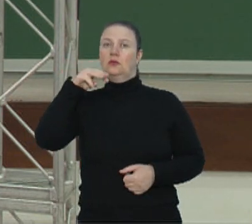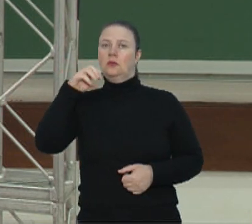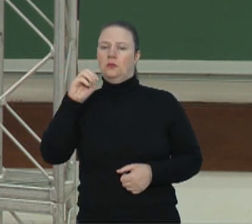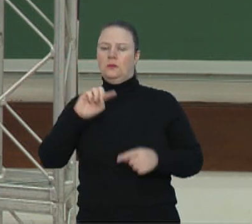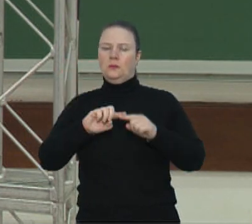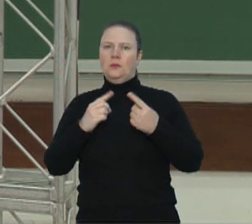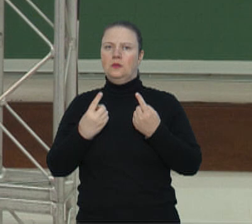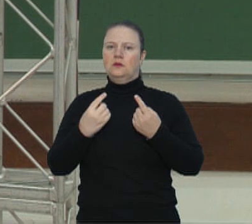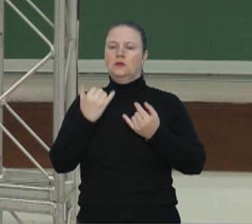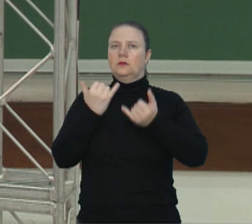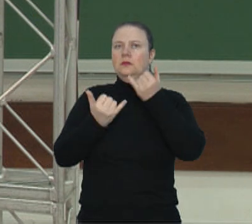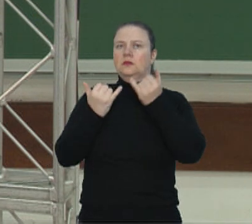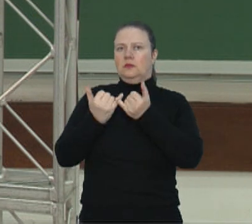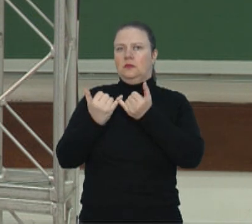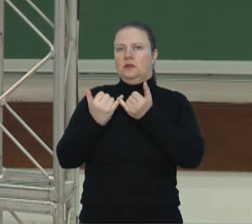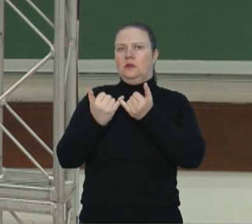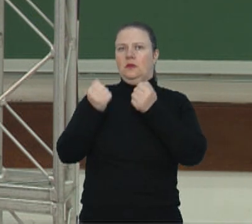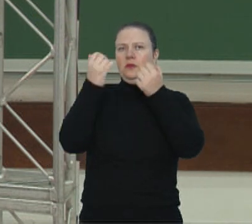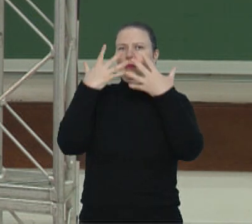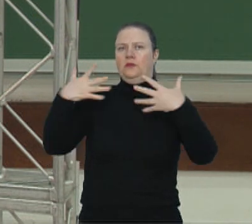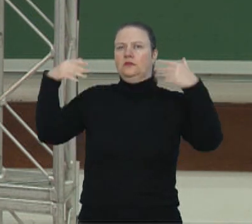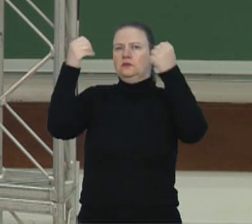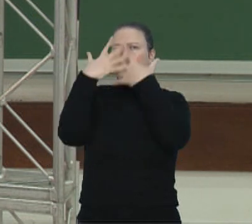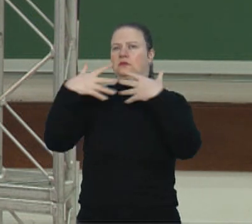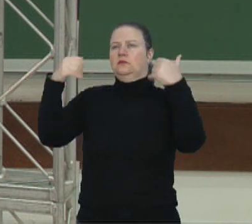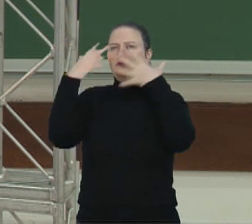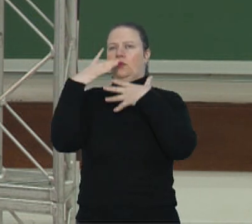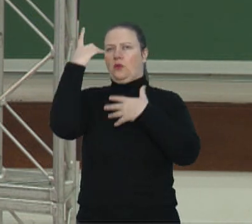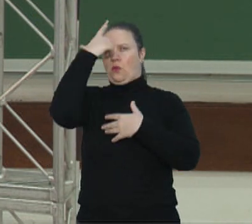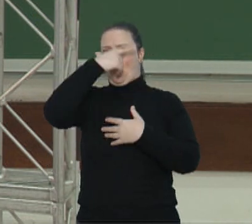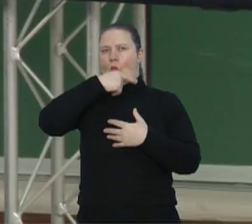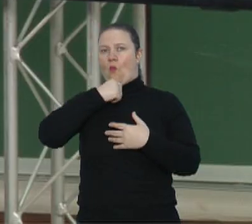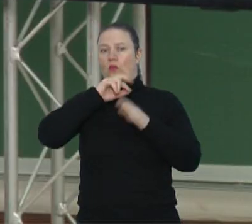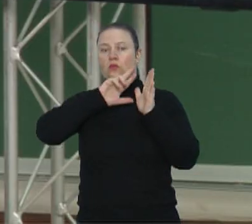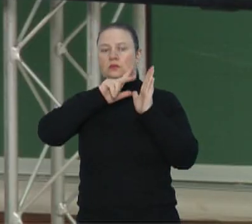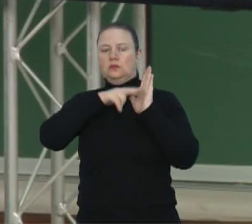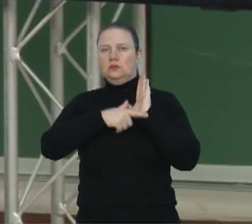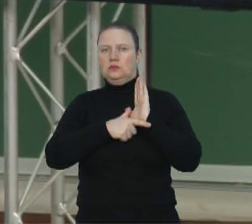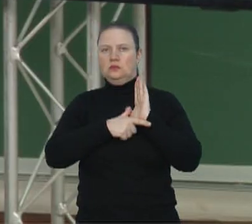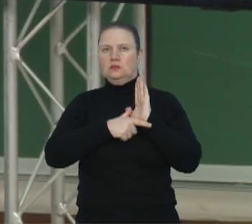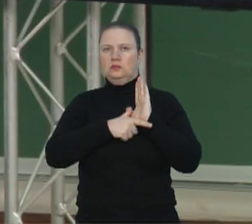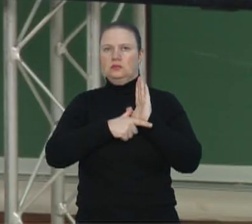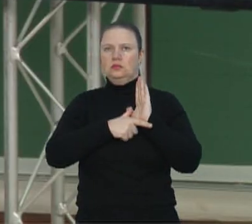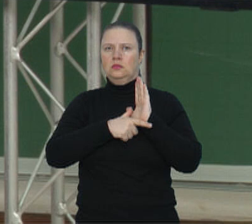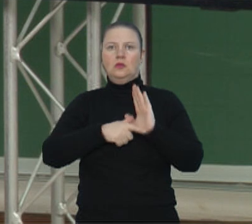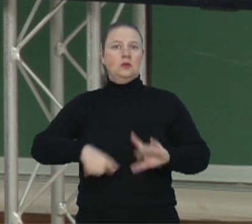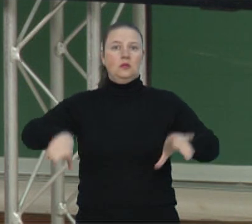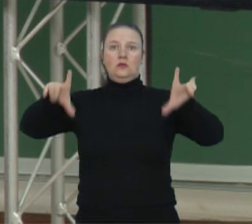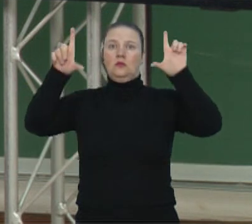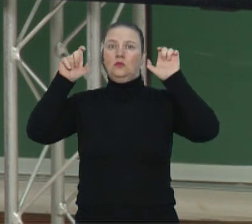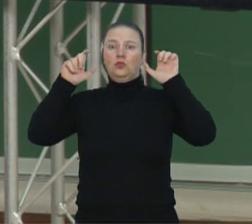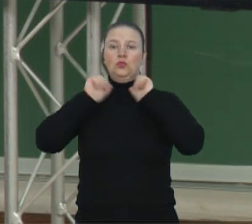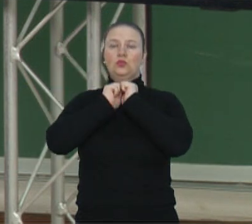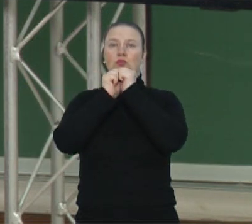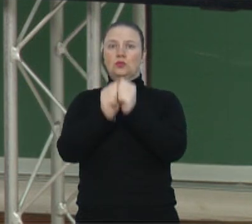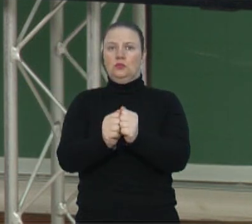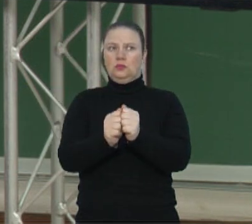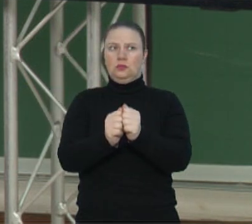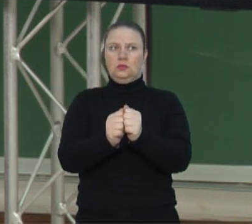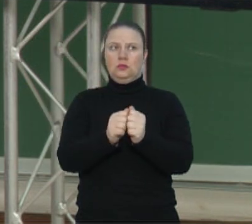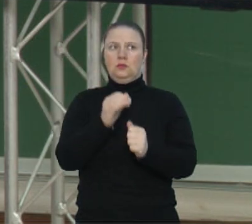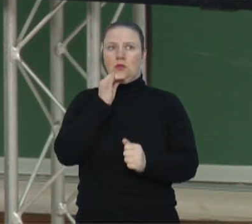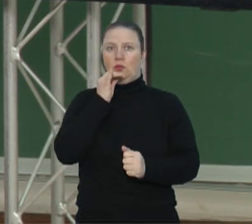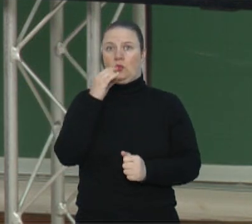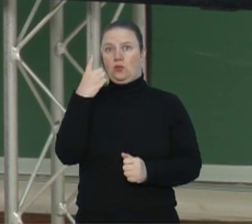de sobreposição de imagens. Então, são vários rostos ali inseridos numa mesma fotografia, né, o rosto de uma pessoa